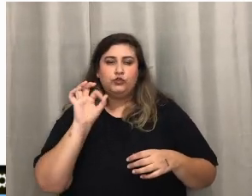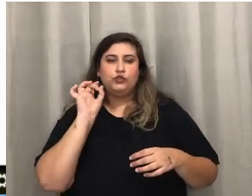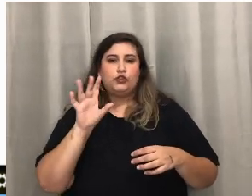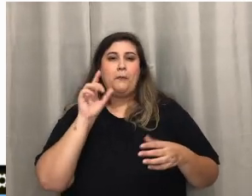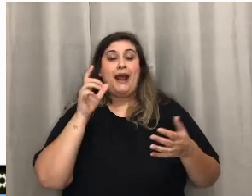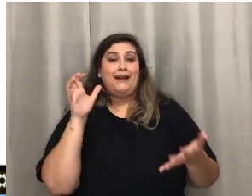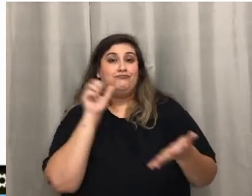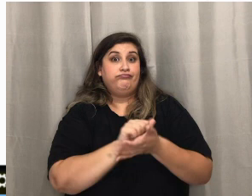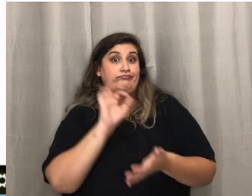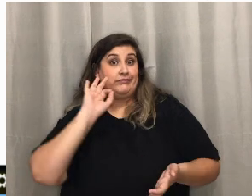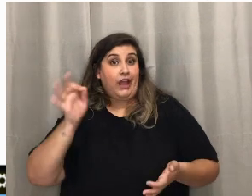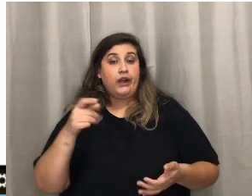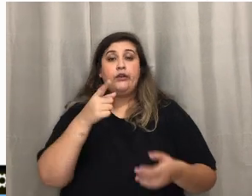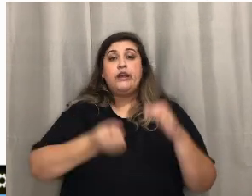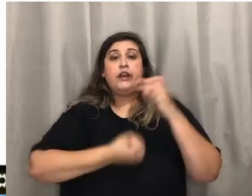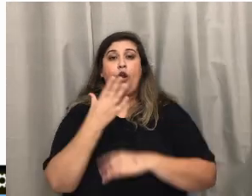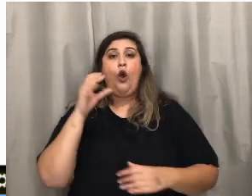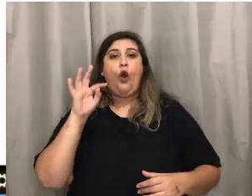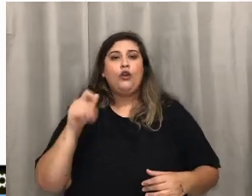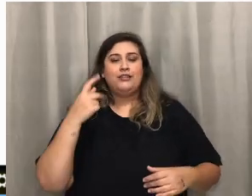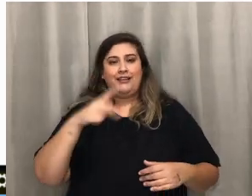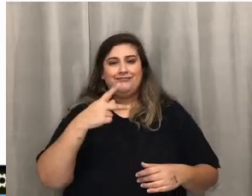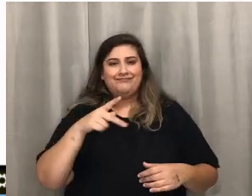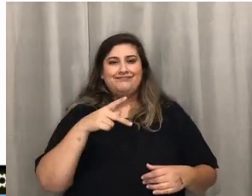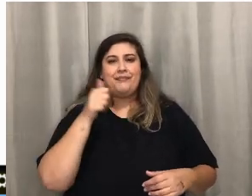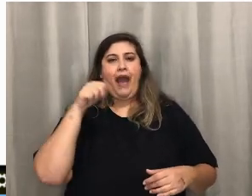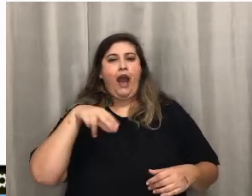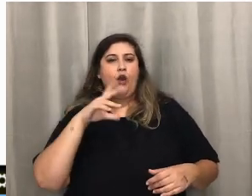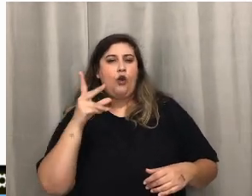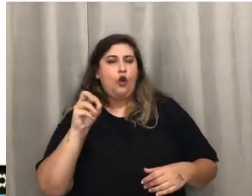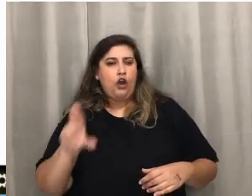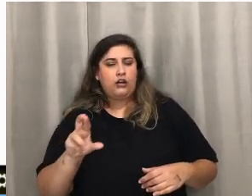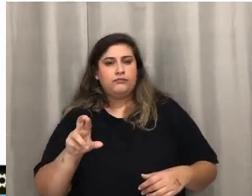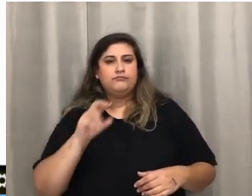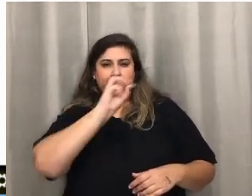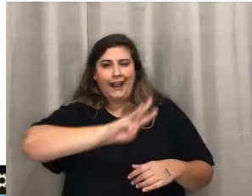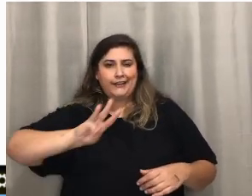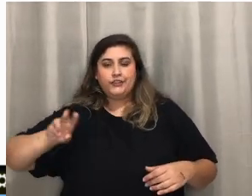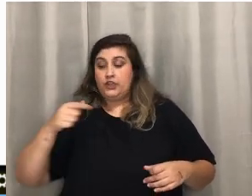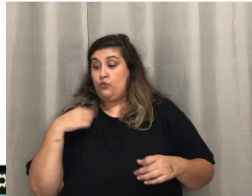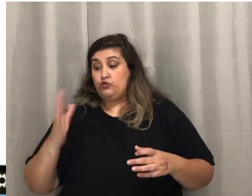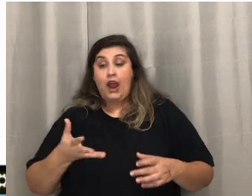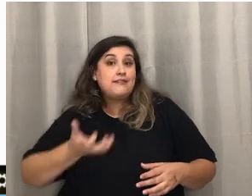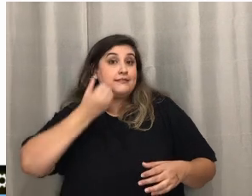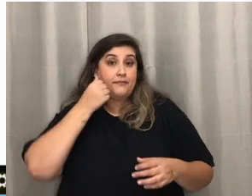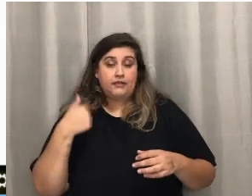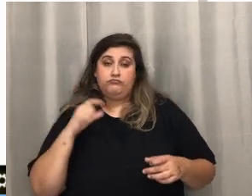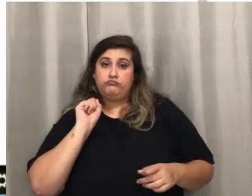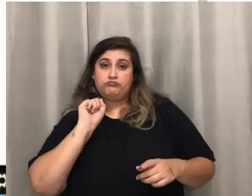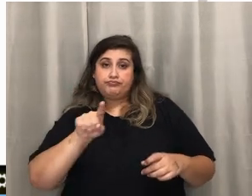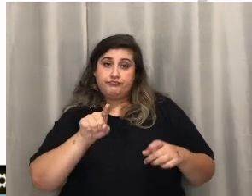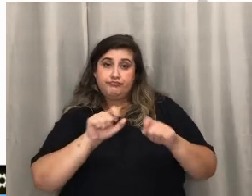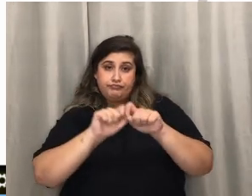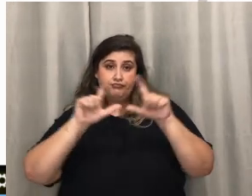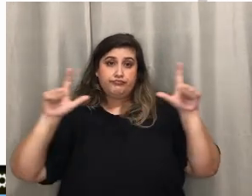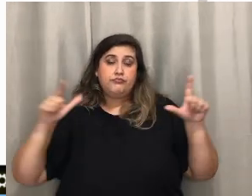criou uma conta na plataforma Anchor. Então, eu já recebi aqui, vou clicar